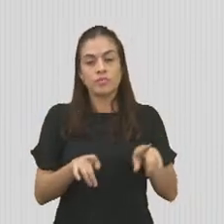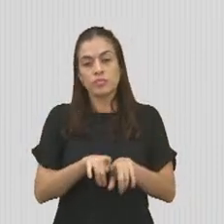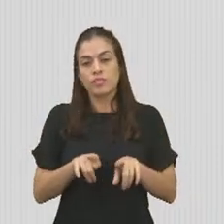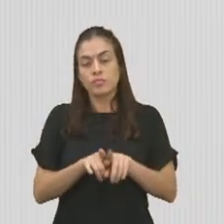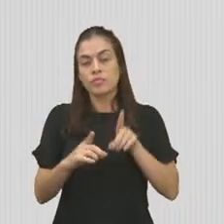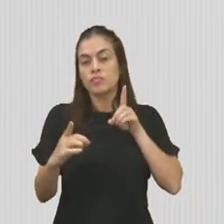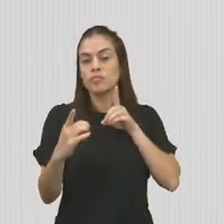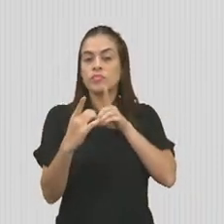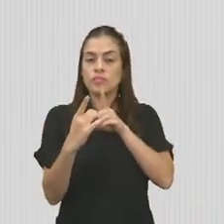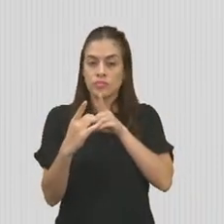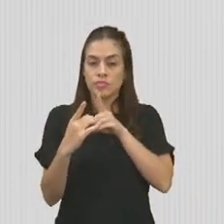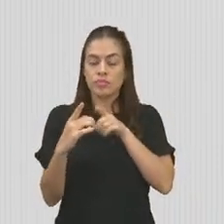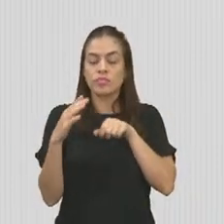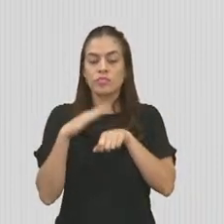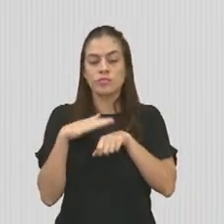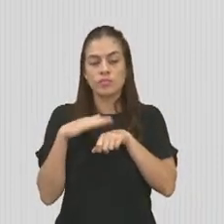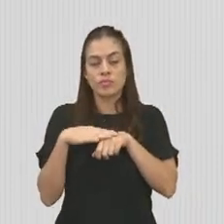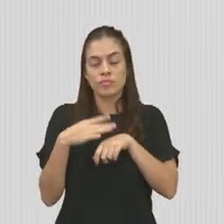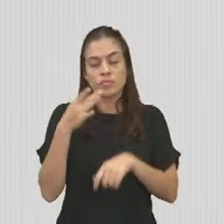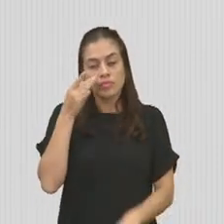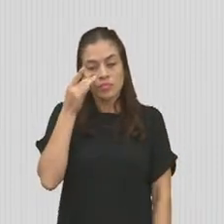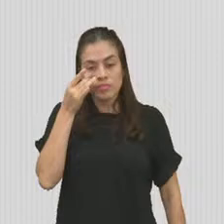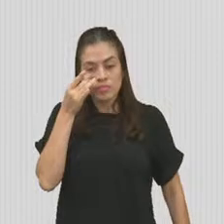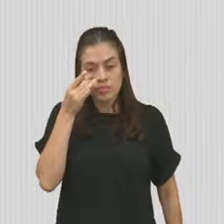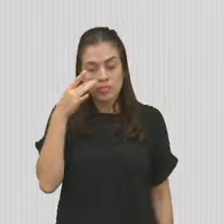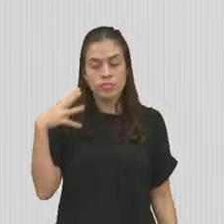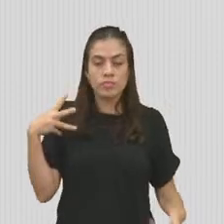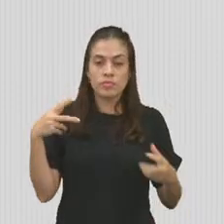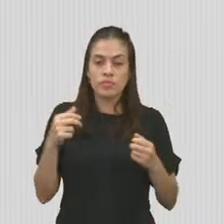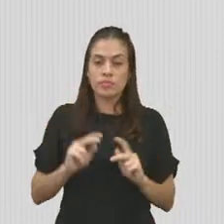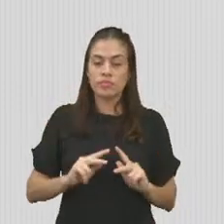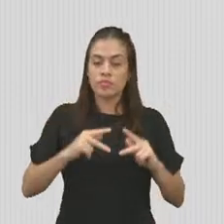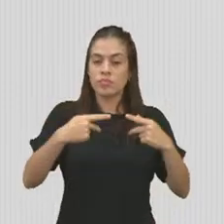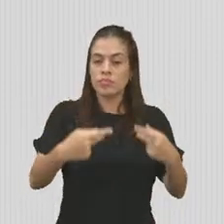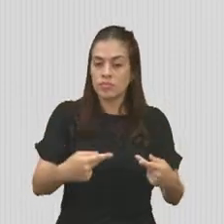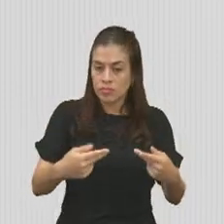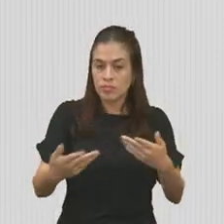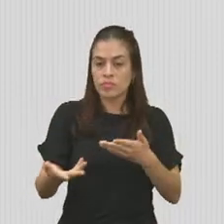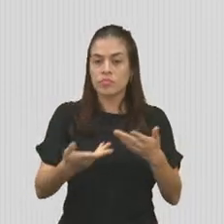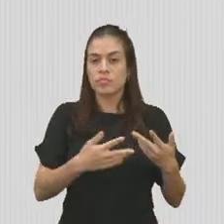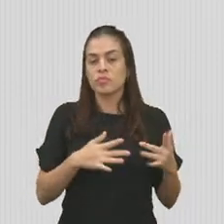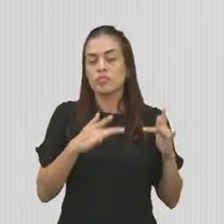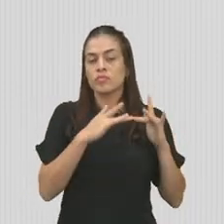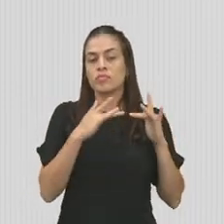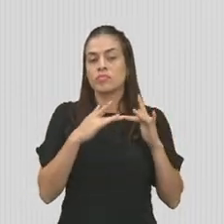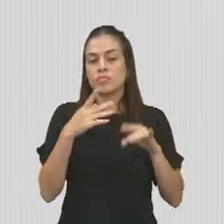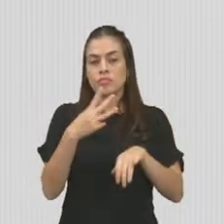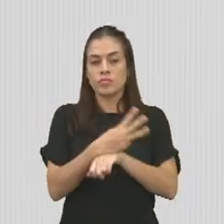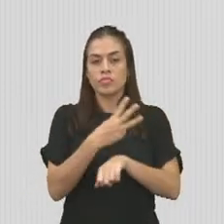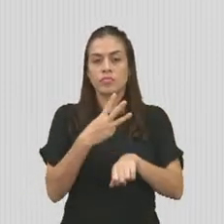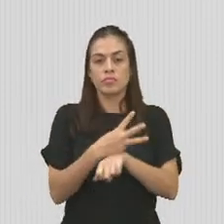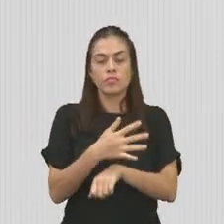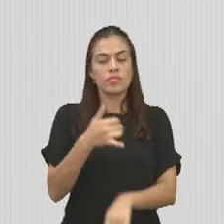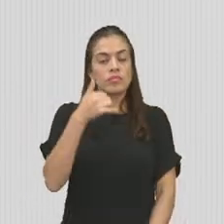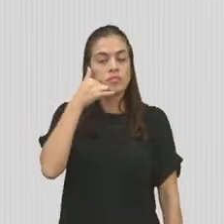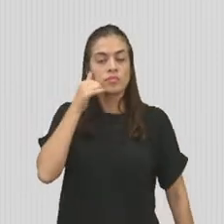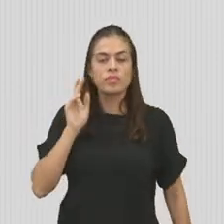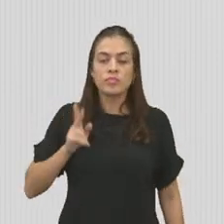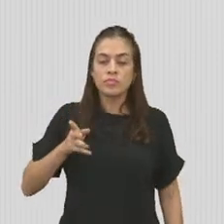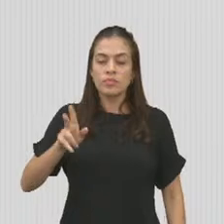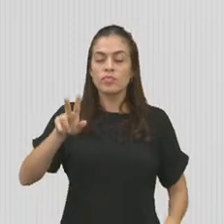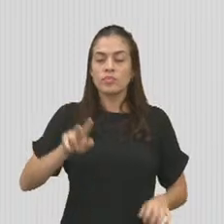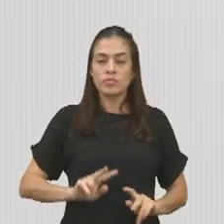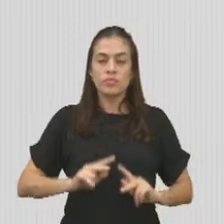os atendimentos que a gente realiza presencialmente aqui, todos são lançados no formulário, dos contatos que a gente recebe por WhatsApp, por ligação. A gente sempre alimenta